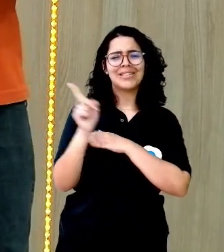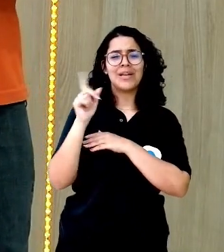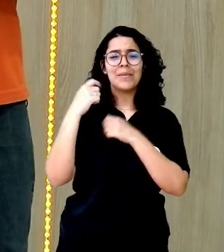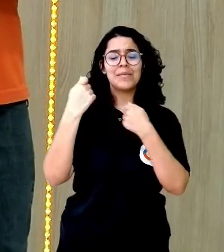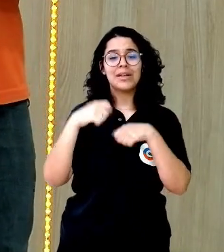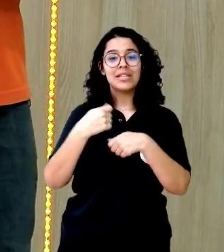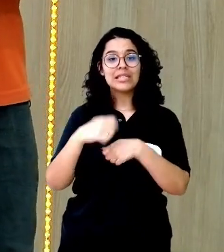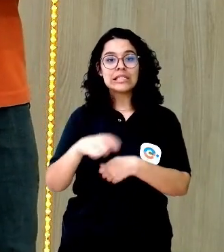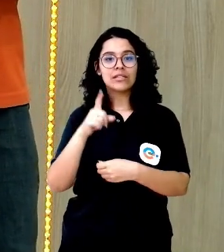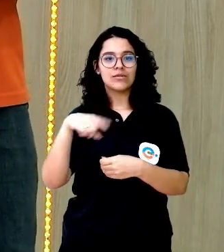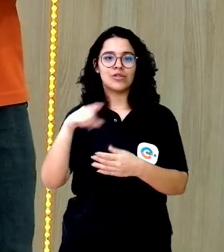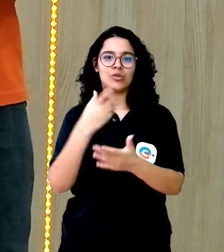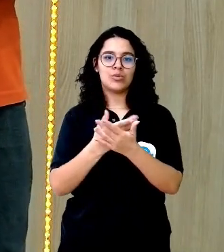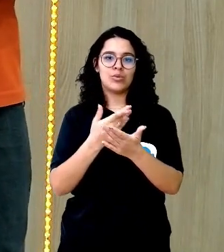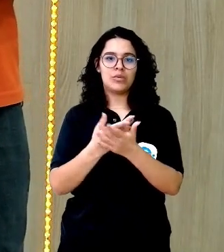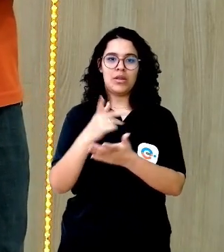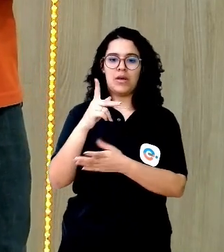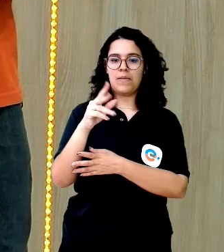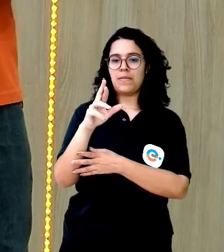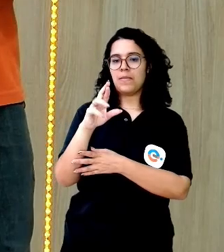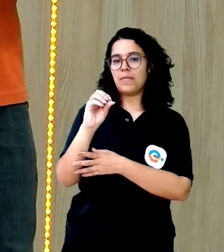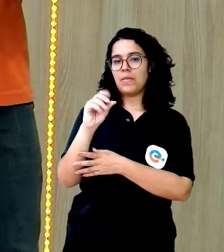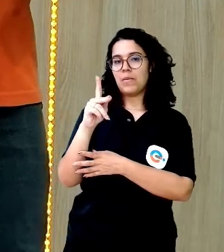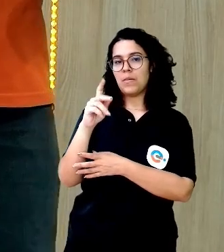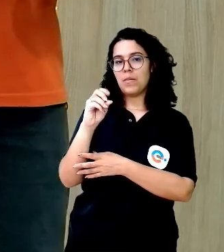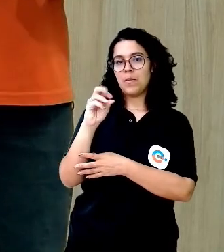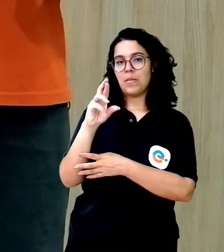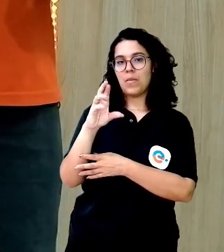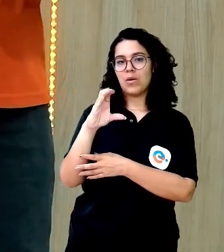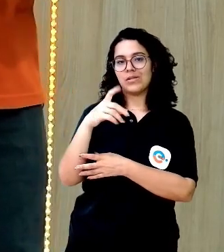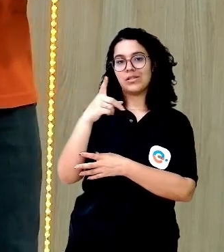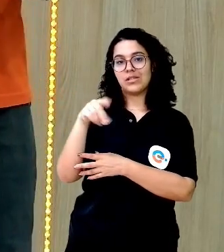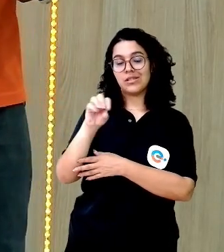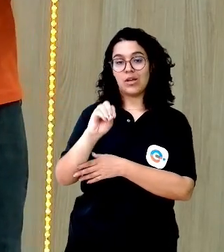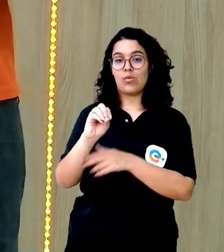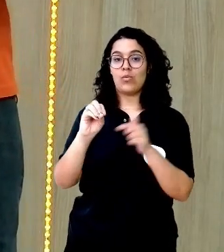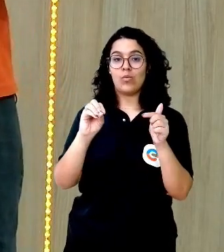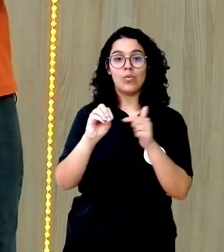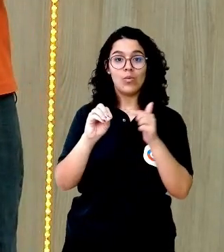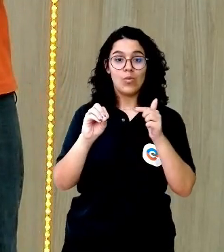questão de proporcionalidade, tá? E também sobre